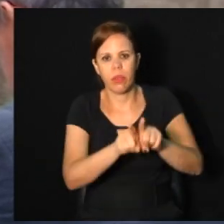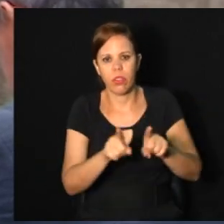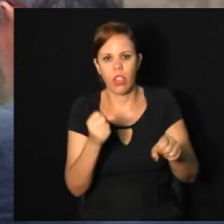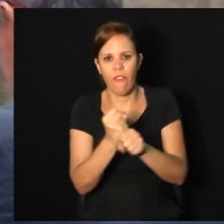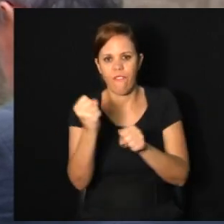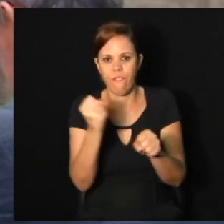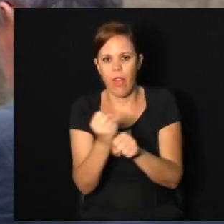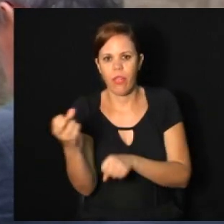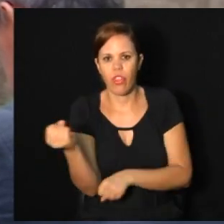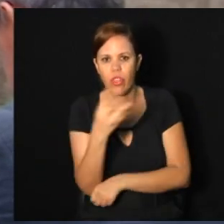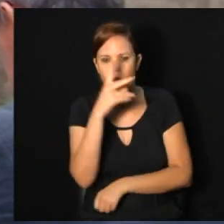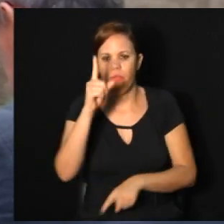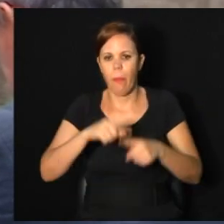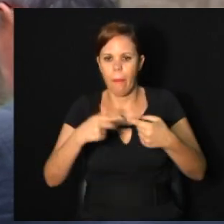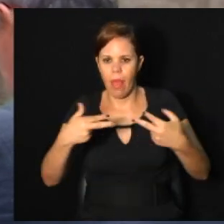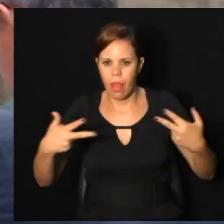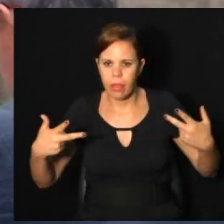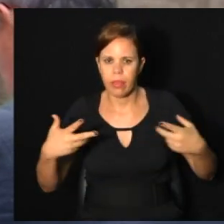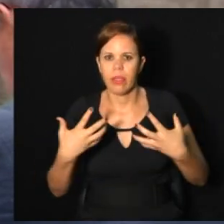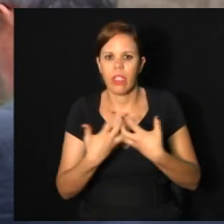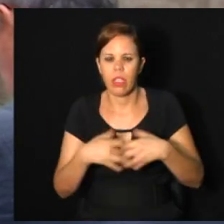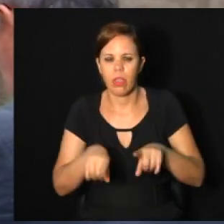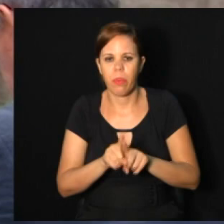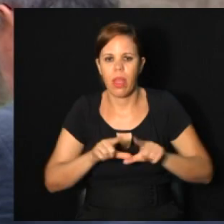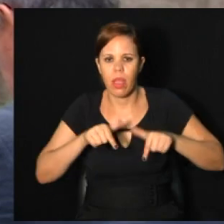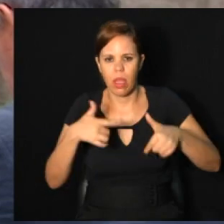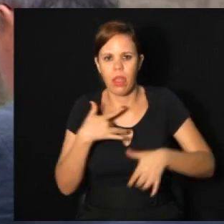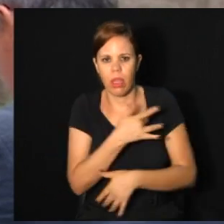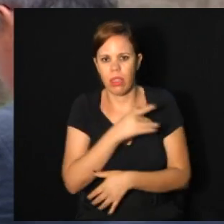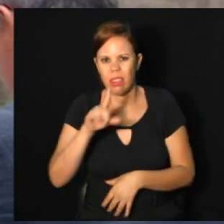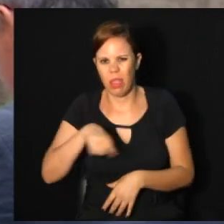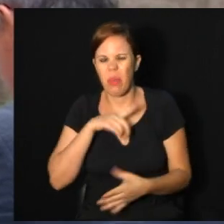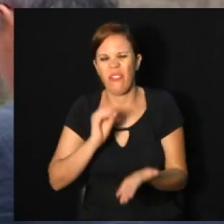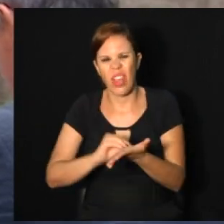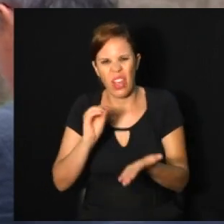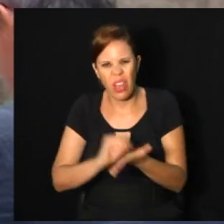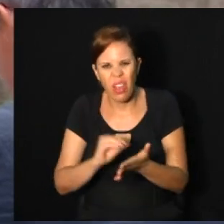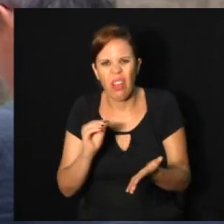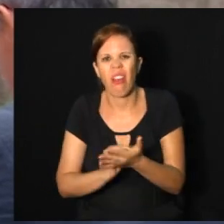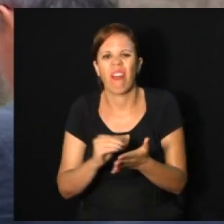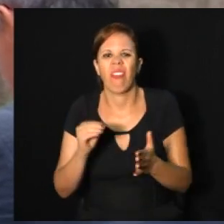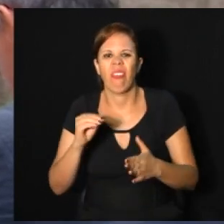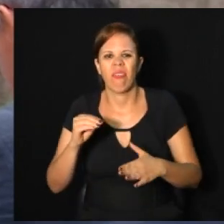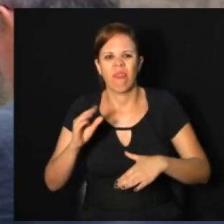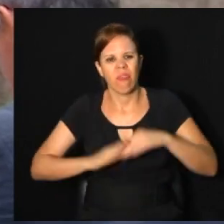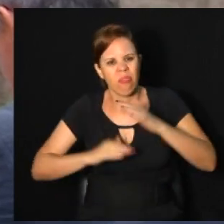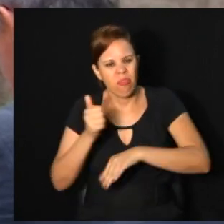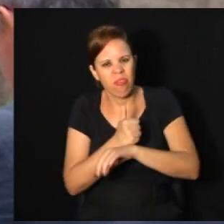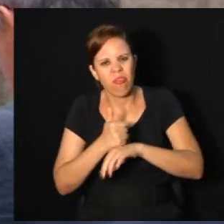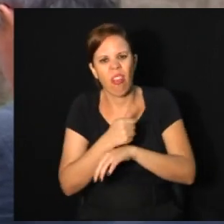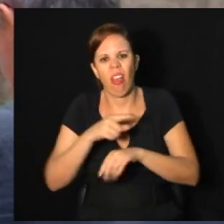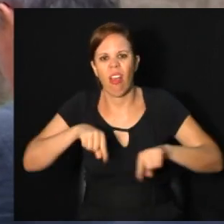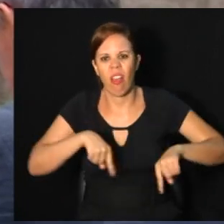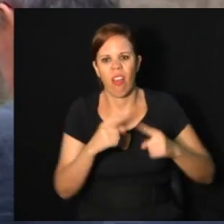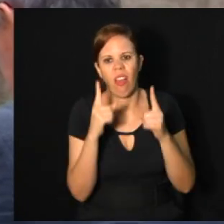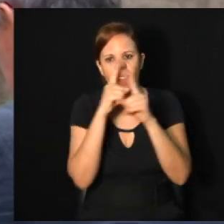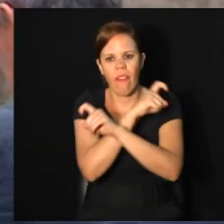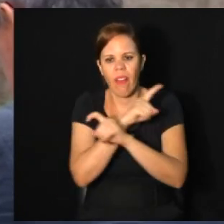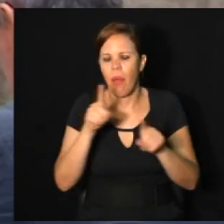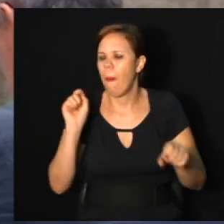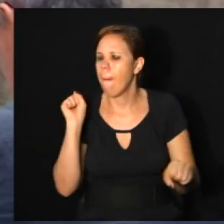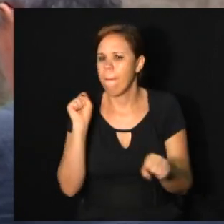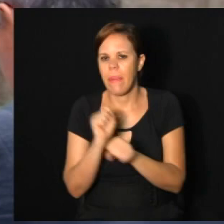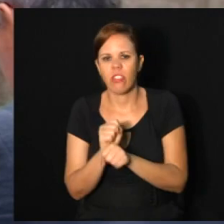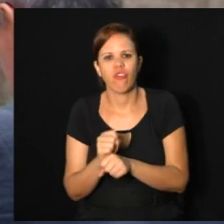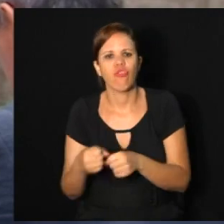teve o Saúde em Ação, mas infelizmente a gente continuou com um déficit muito severo de profissionais. Então foi um desafio muito grande, porque não parou de